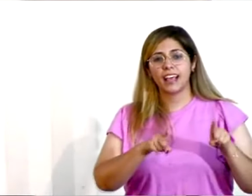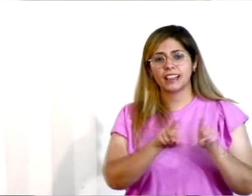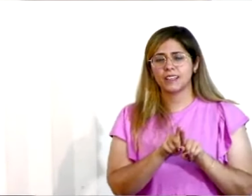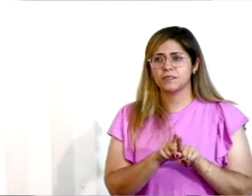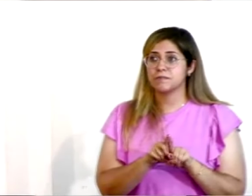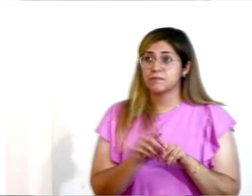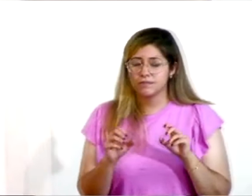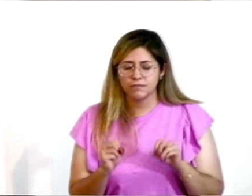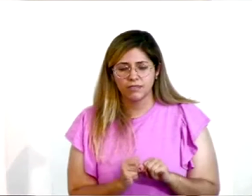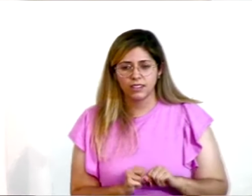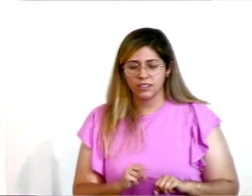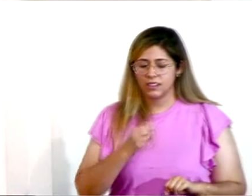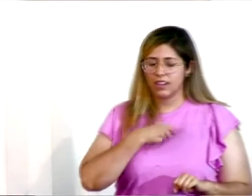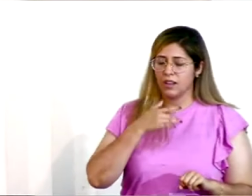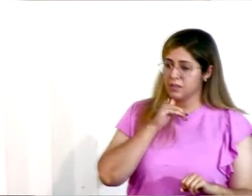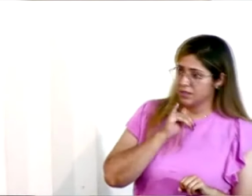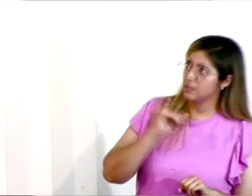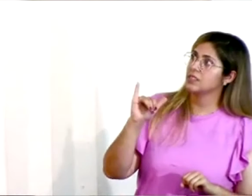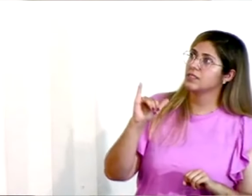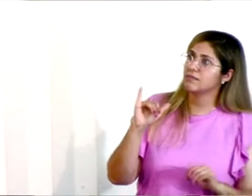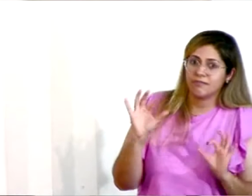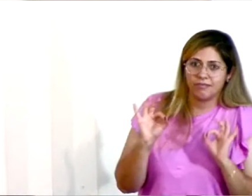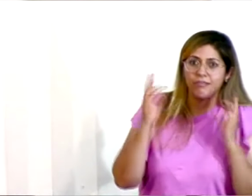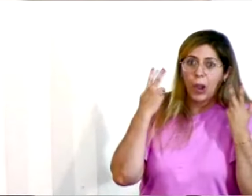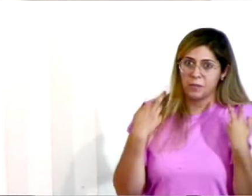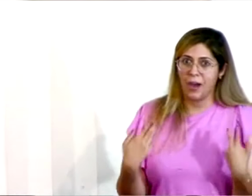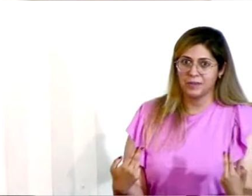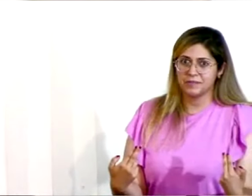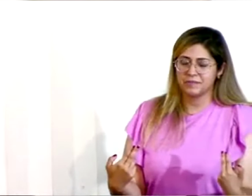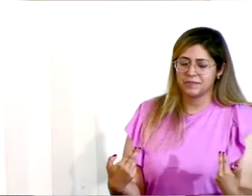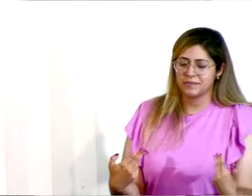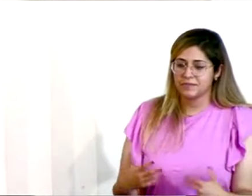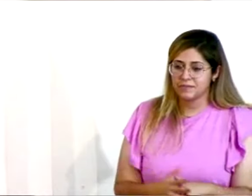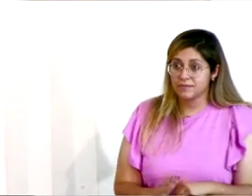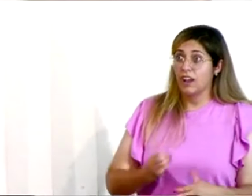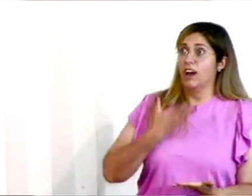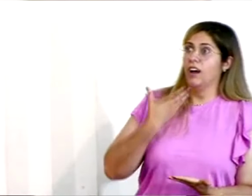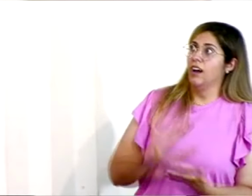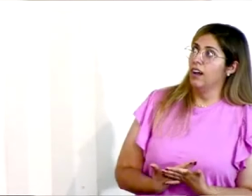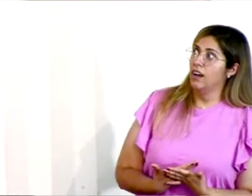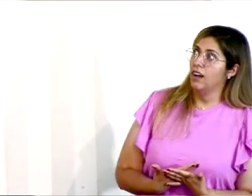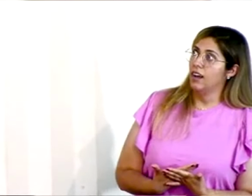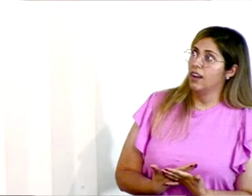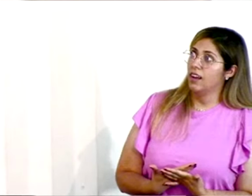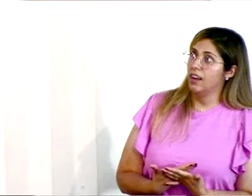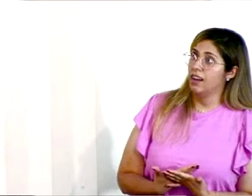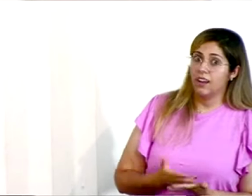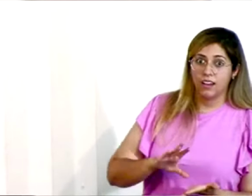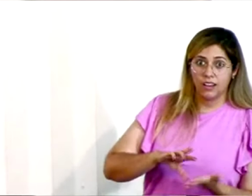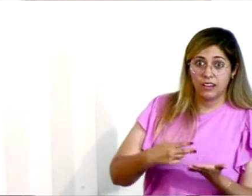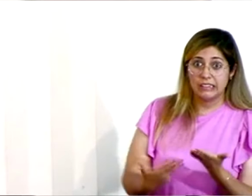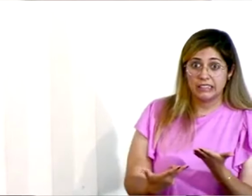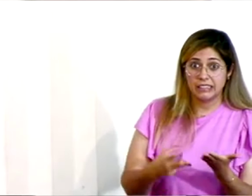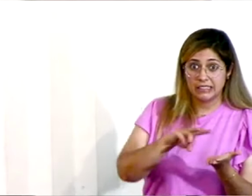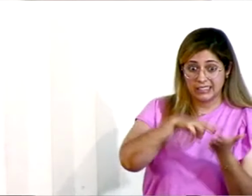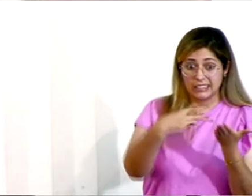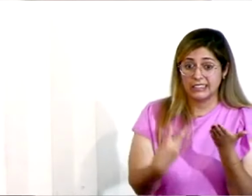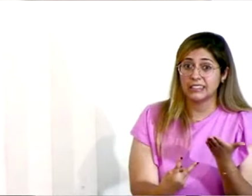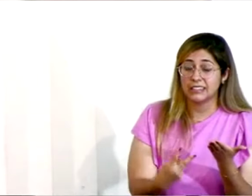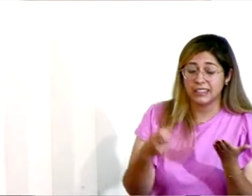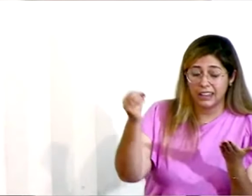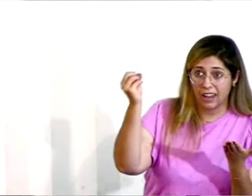Saulo reage de uma maneira protocolar. Bom, imaginem vocês, o susto é grande, ele está no chão, a luz o cegou, uma